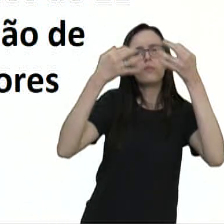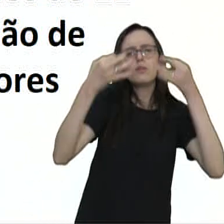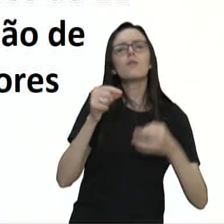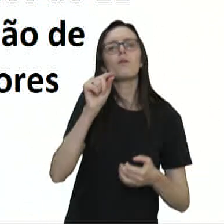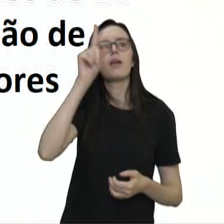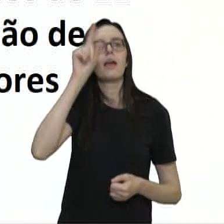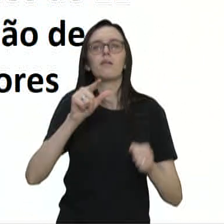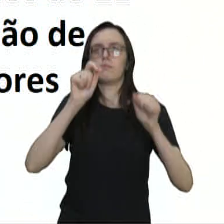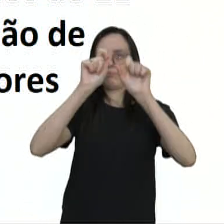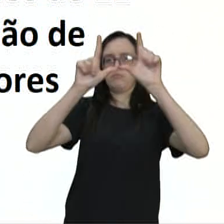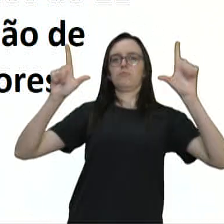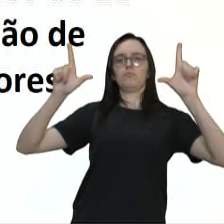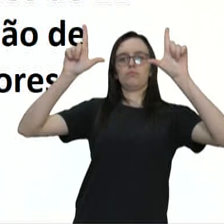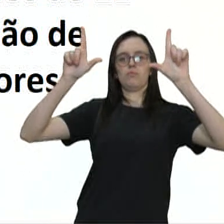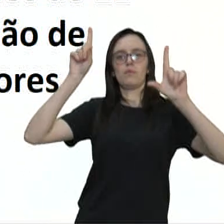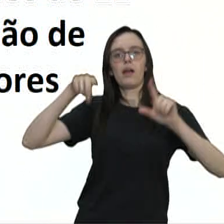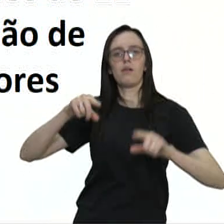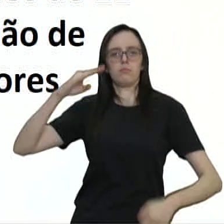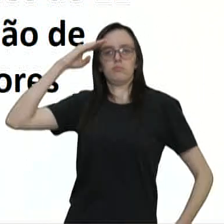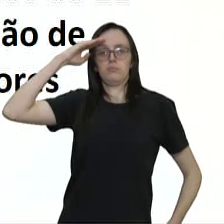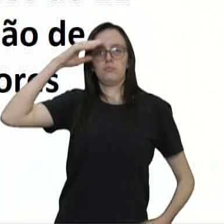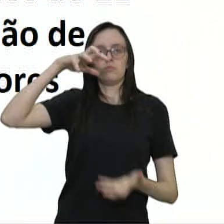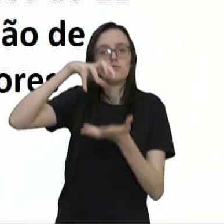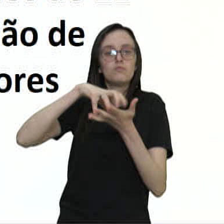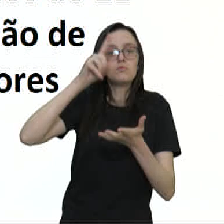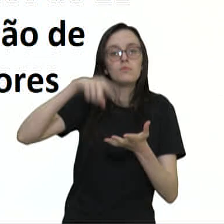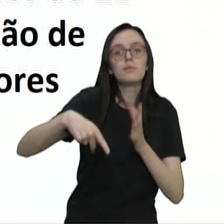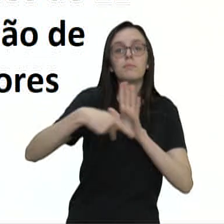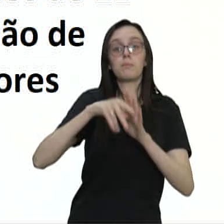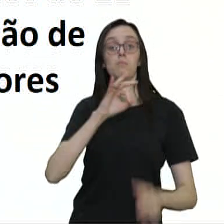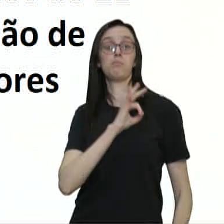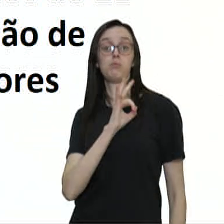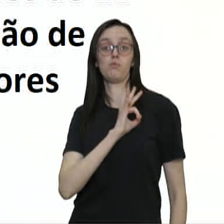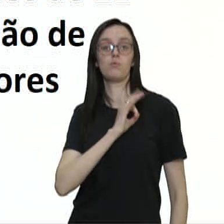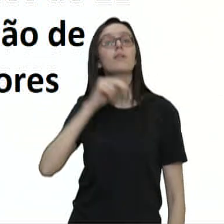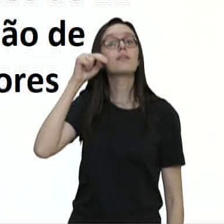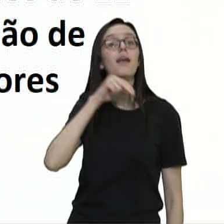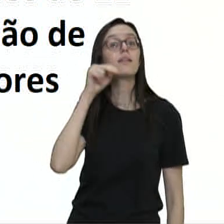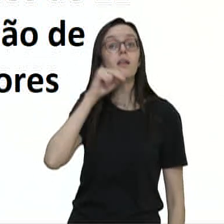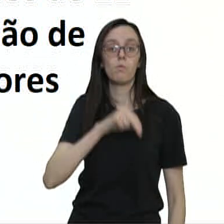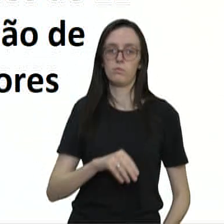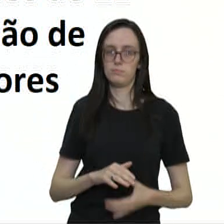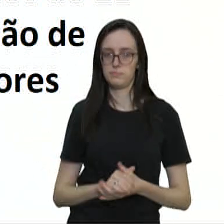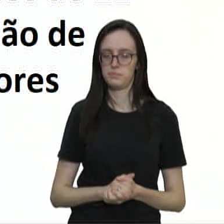a fachada do quartel de regimento de polícia de Natal.